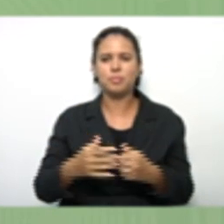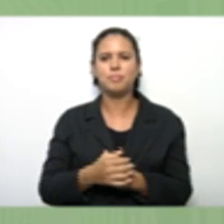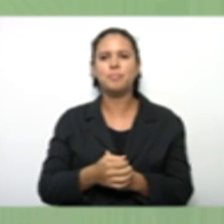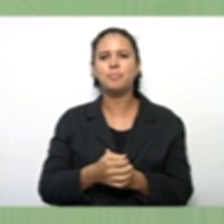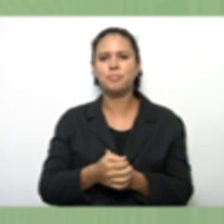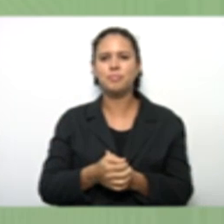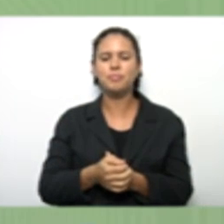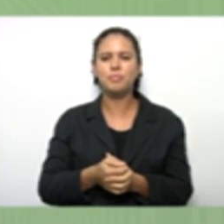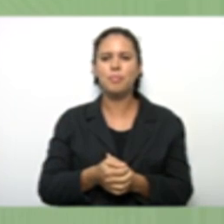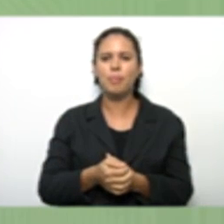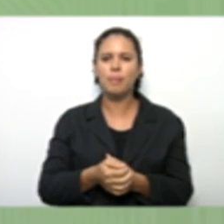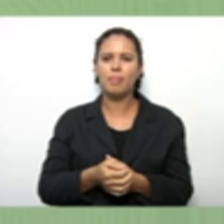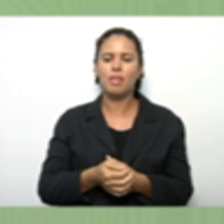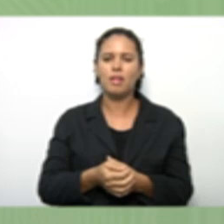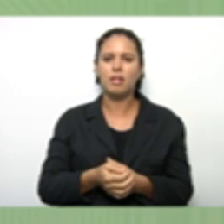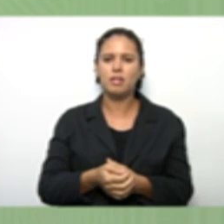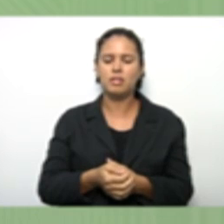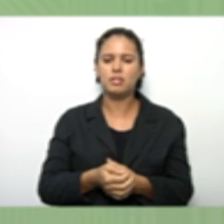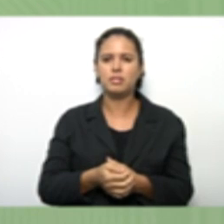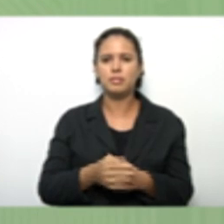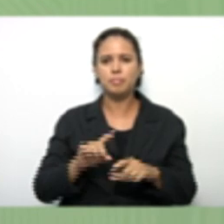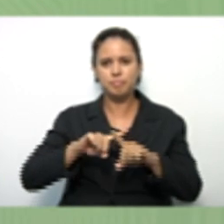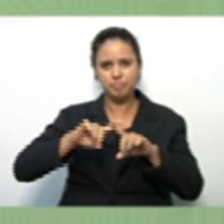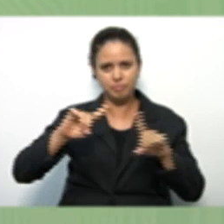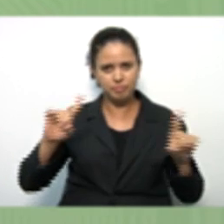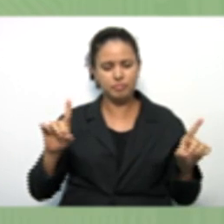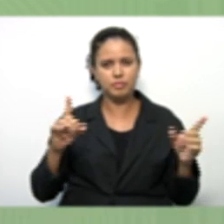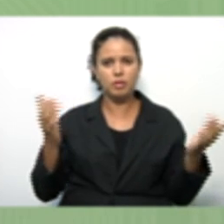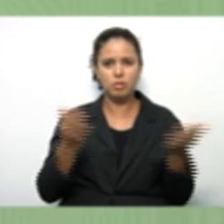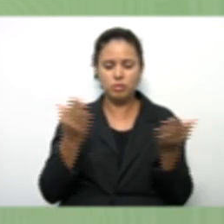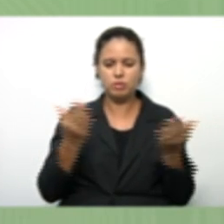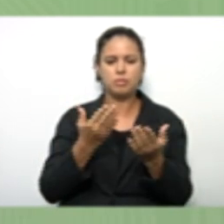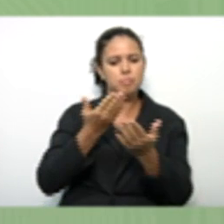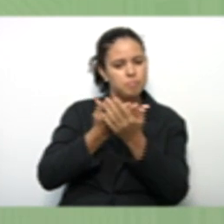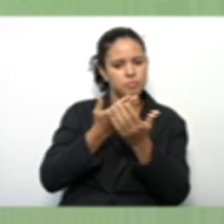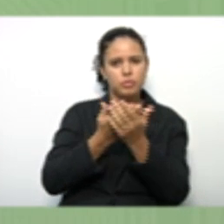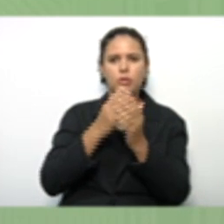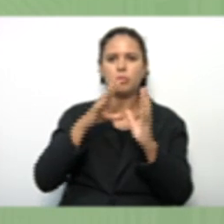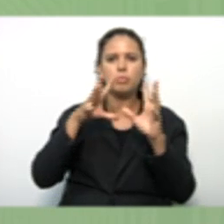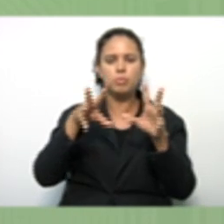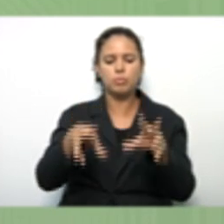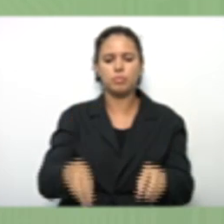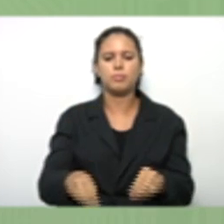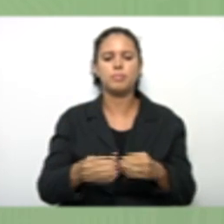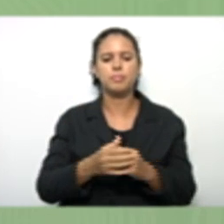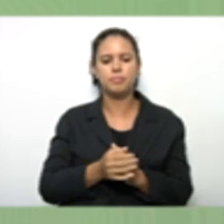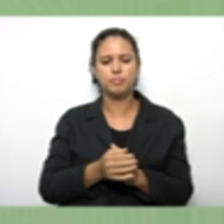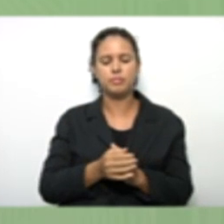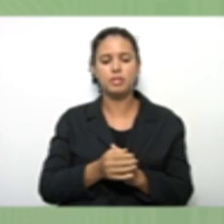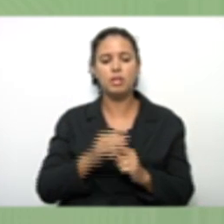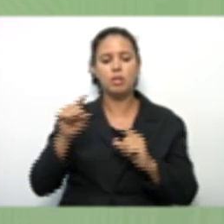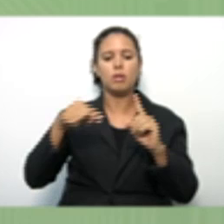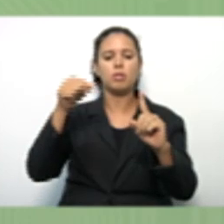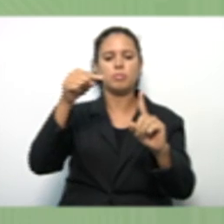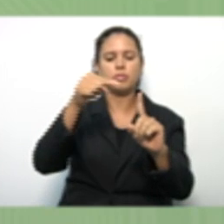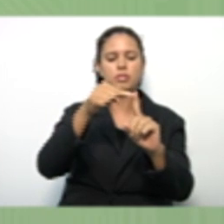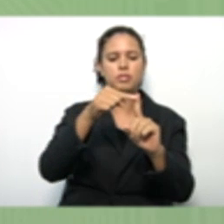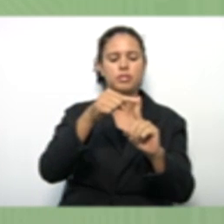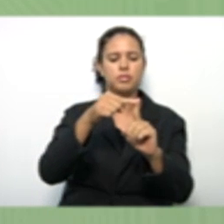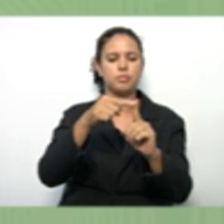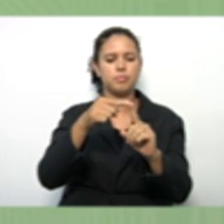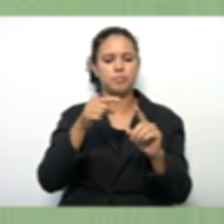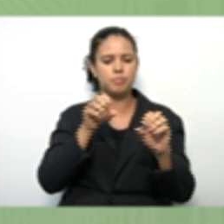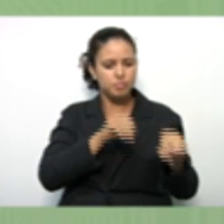hoje, né? Exatamente, professora, é muito conteúdo. Mas alcançaremos esse objetivo aí, que o objetivo da teleaula 1, então, portanto,